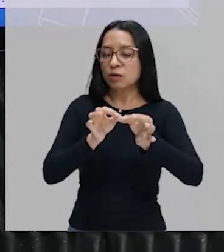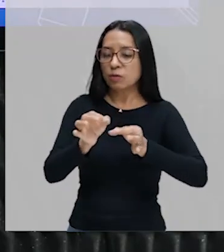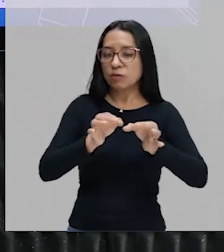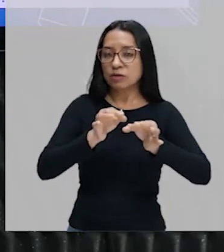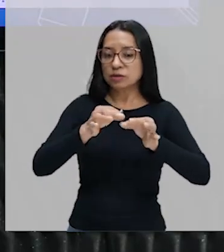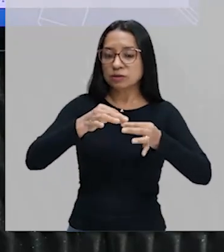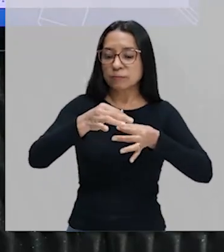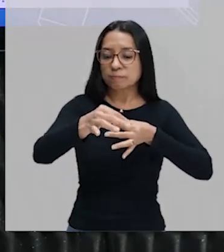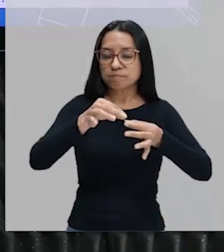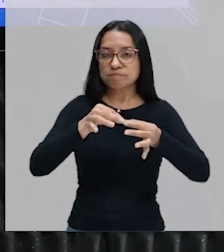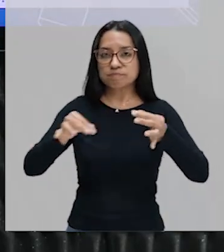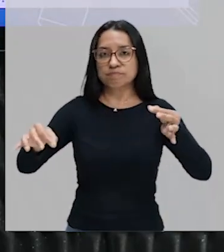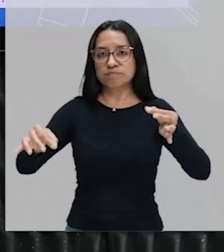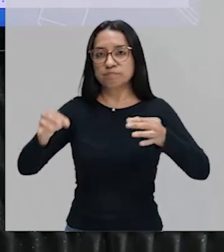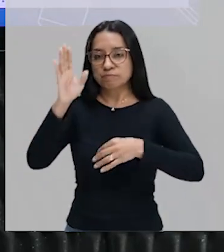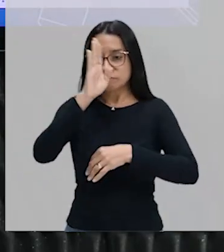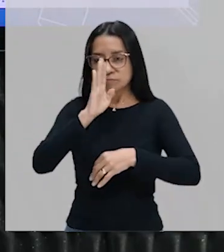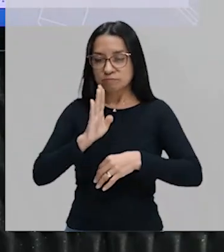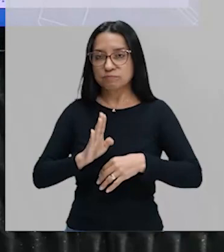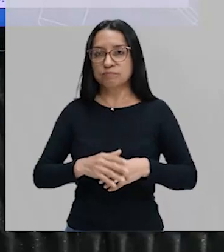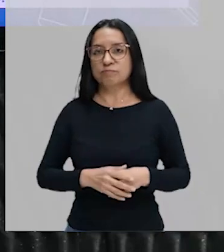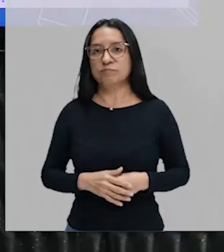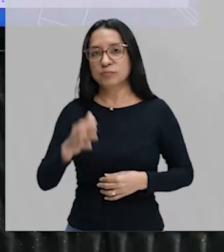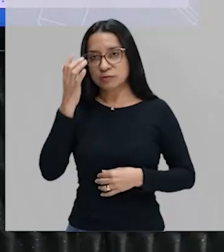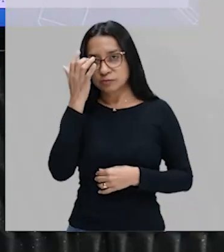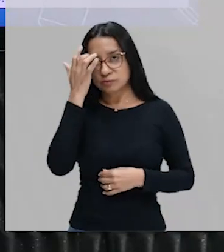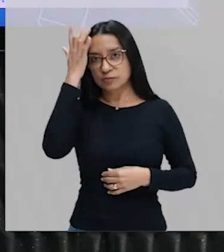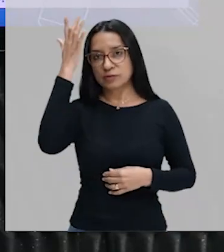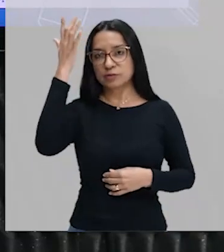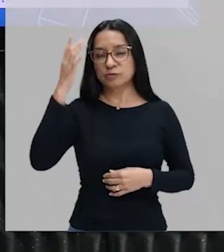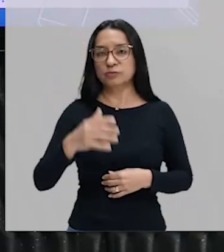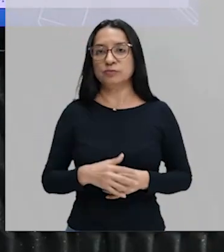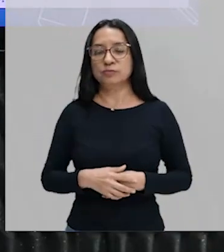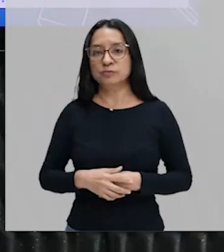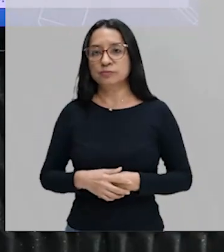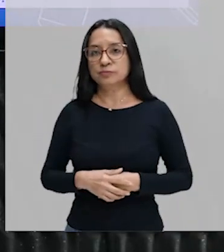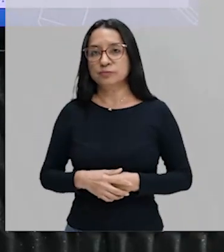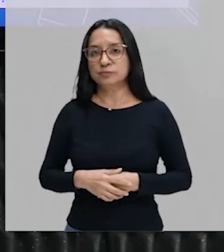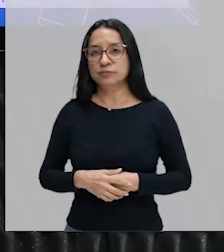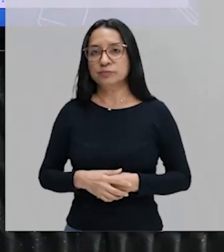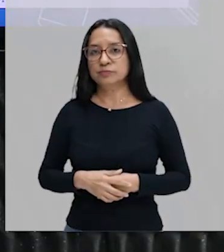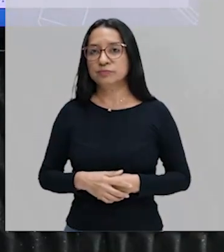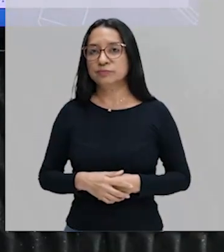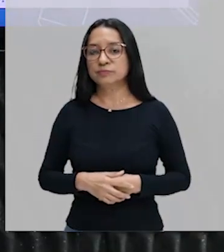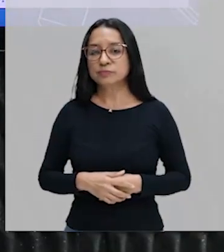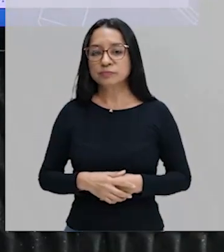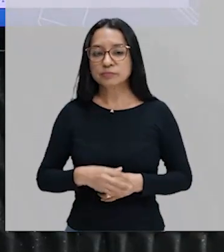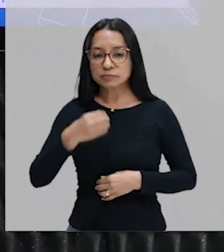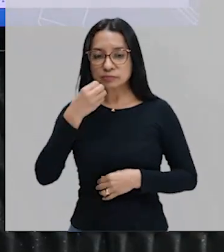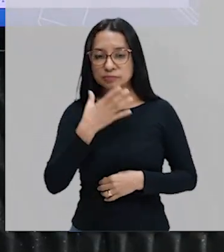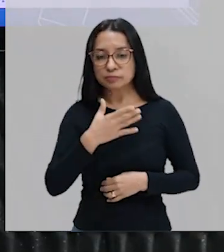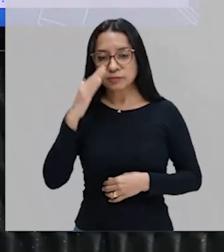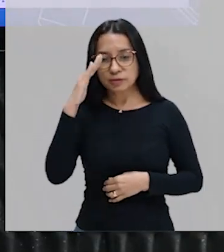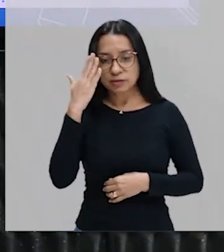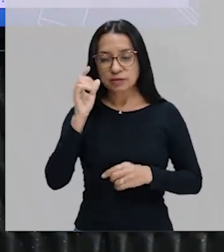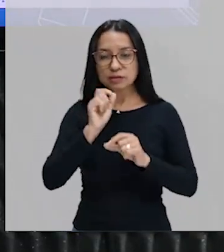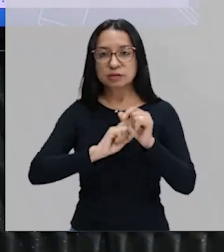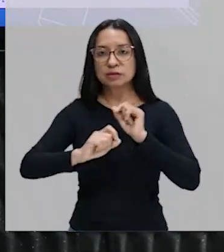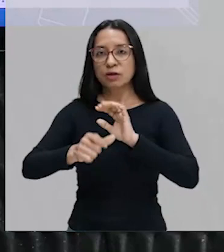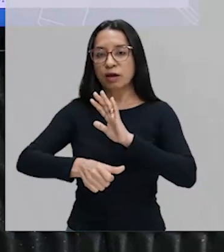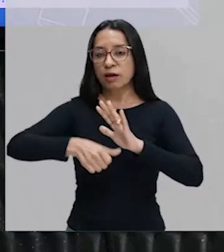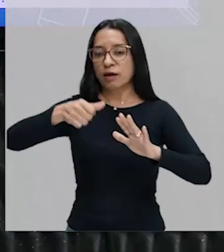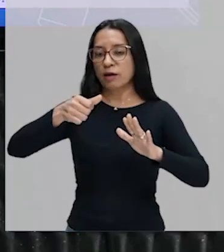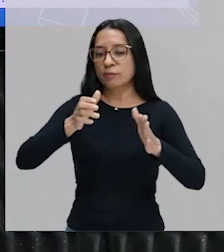este território. Bacana? Fácil, né, galera? Facinho, facinho, facinho. Muito bem, entendendo esta